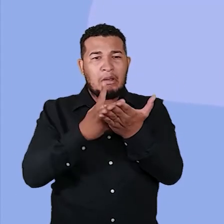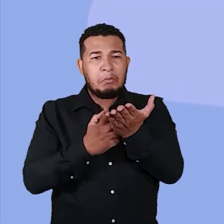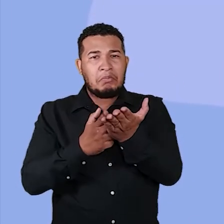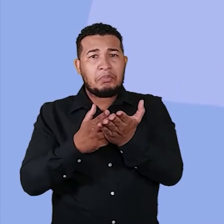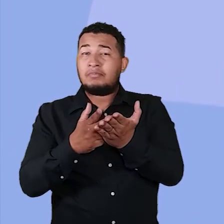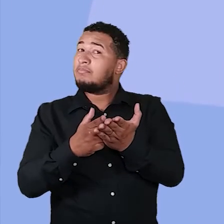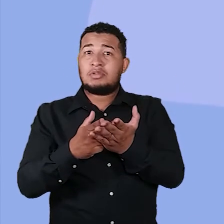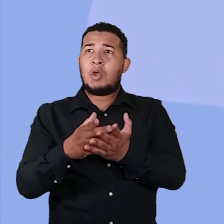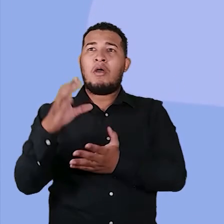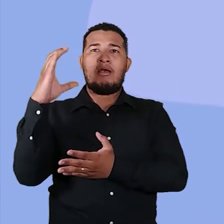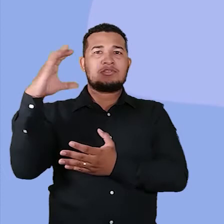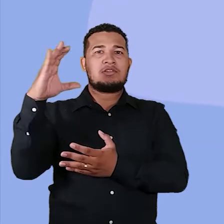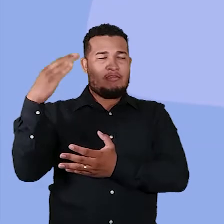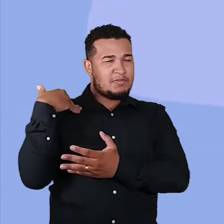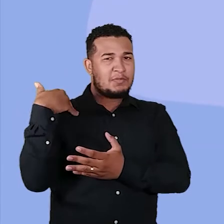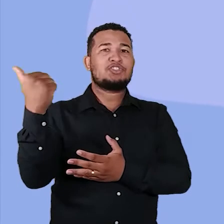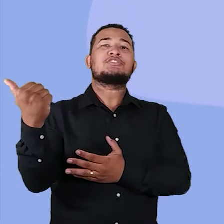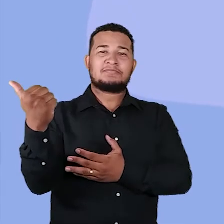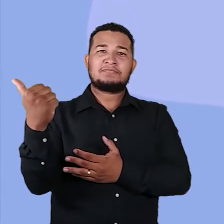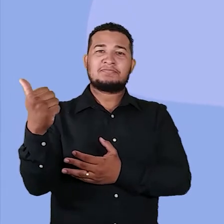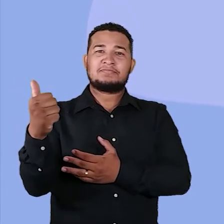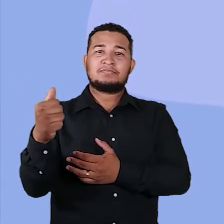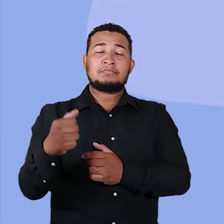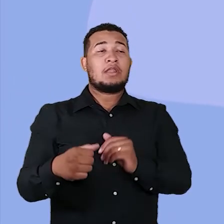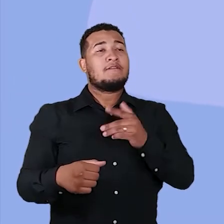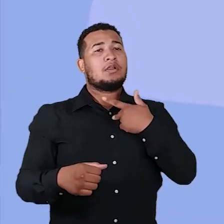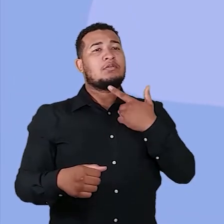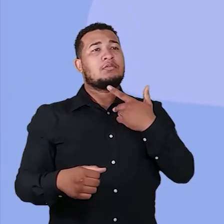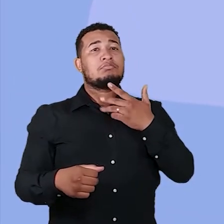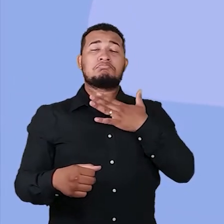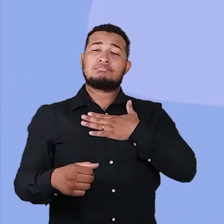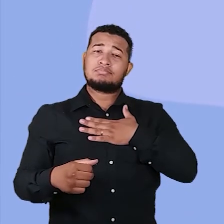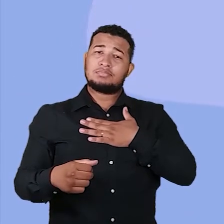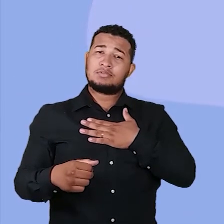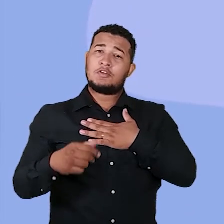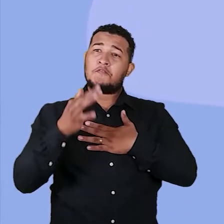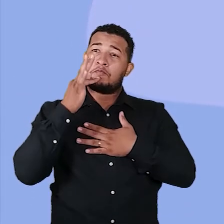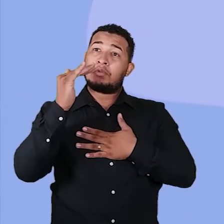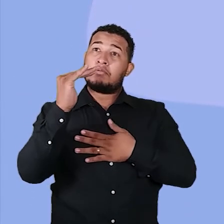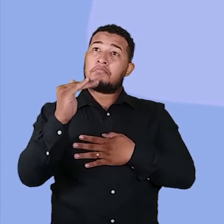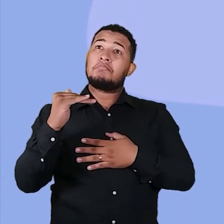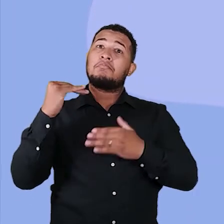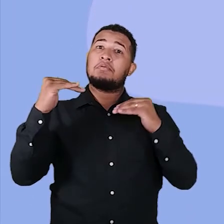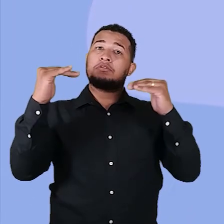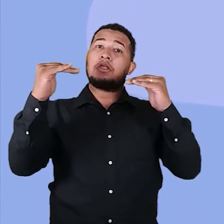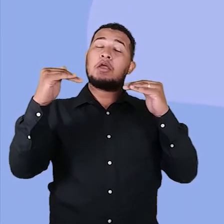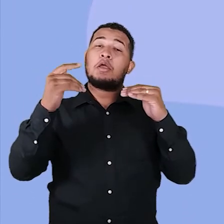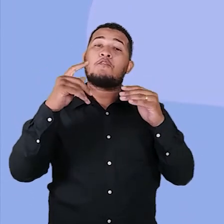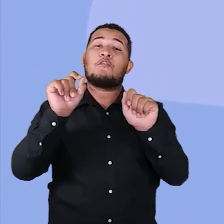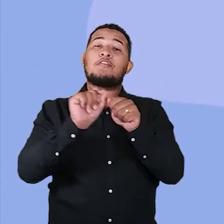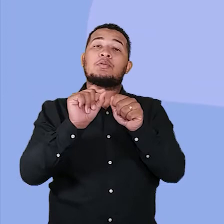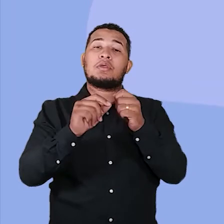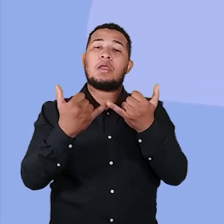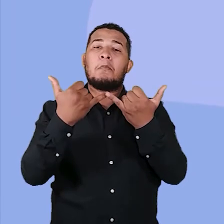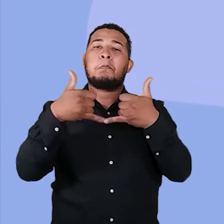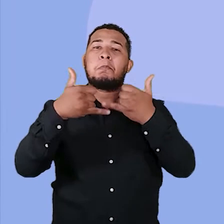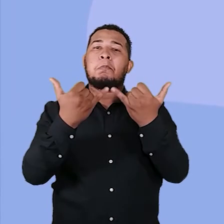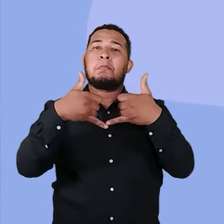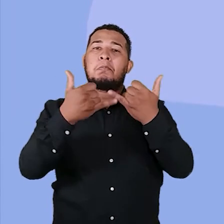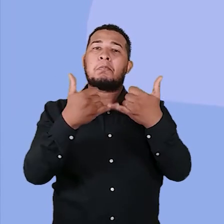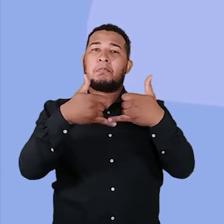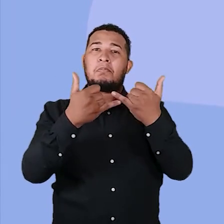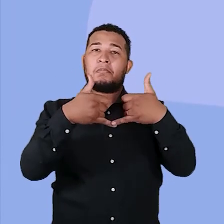costura nunca. A ciência me chama. E aí ela amansa a voz e fala assim: quando eu crescer, vou comprar uma máquina de tricô.